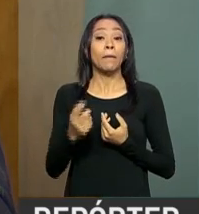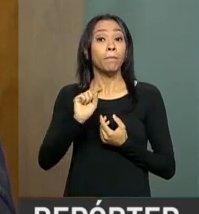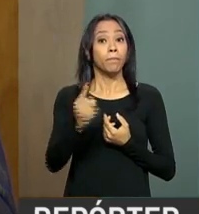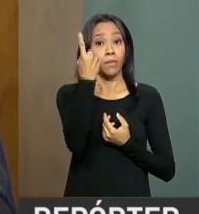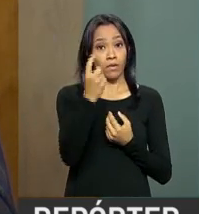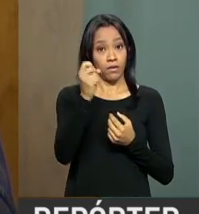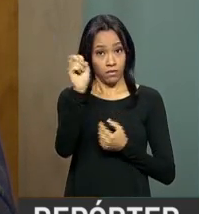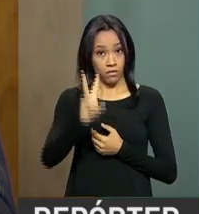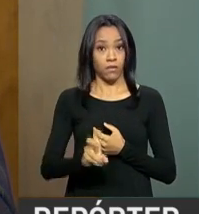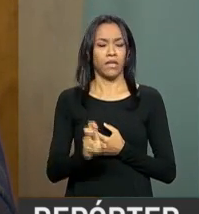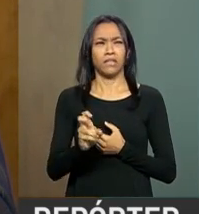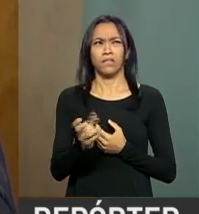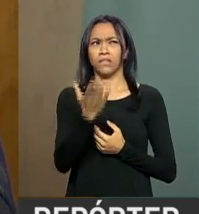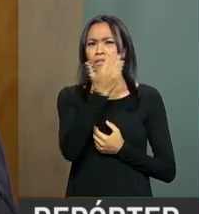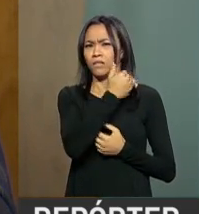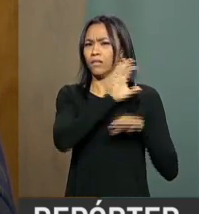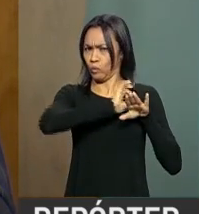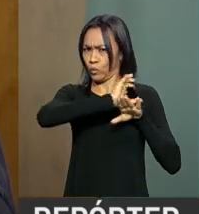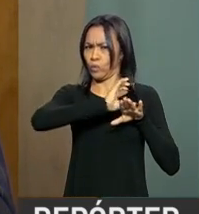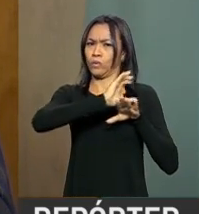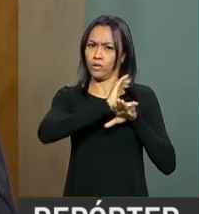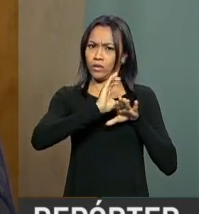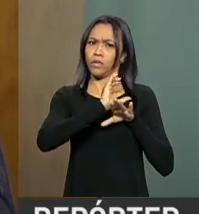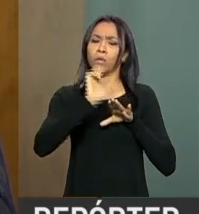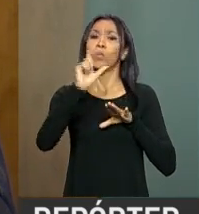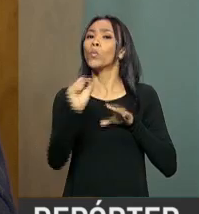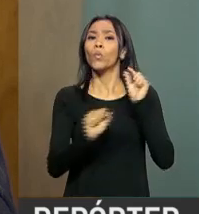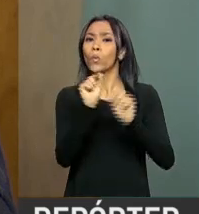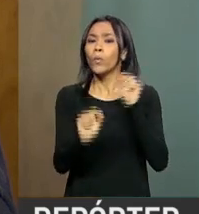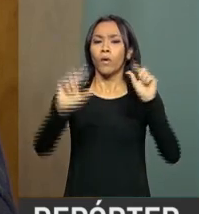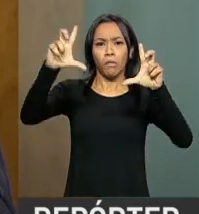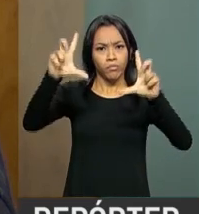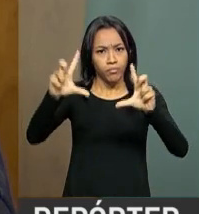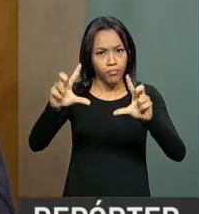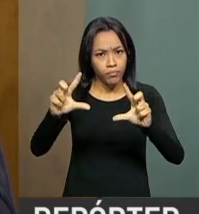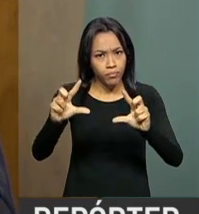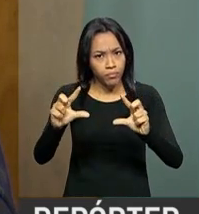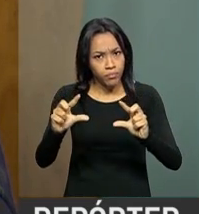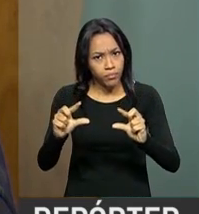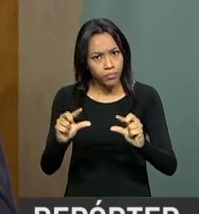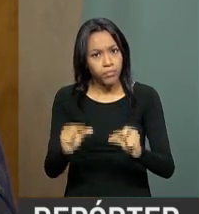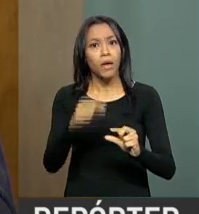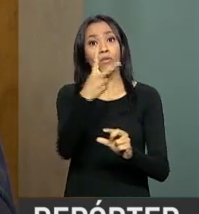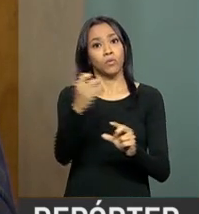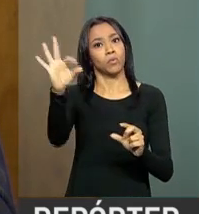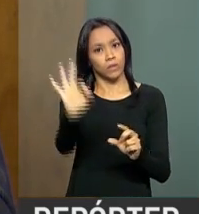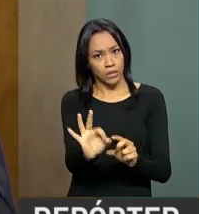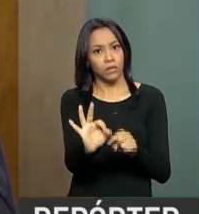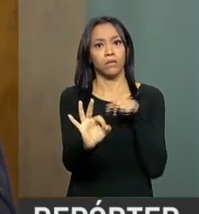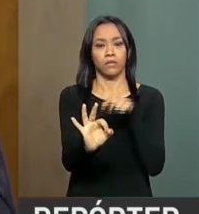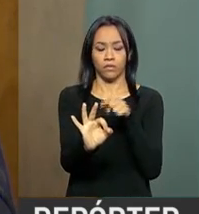primeira vez, desde a Constituição, uma queda de 1,5% a 2%